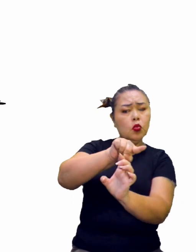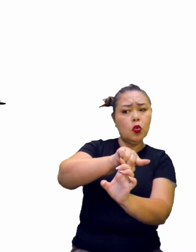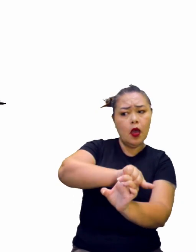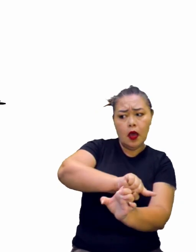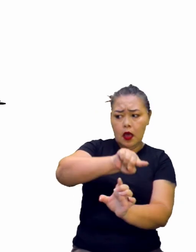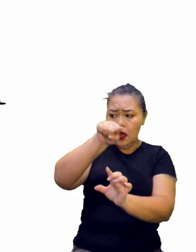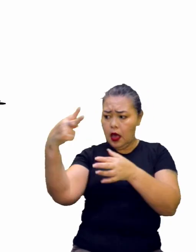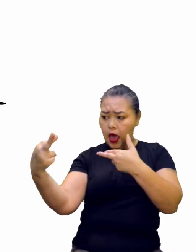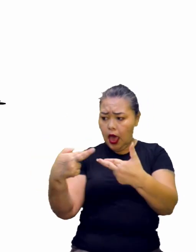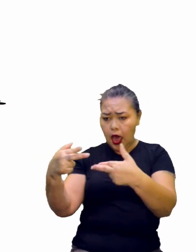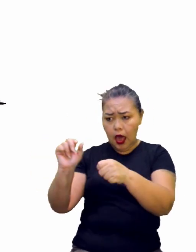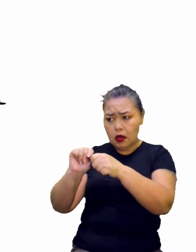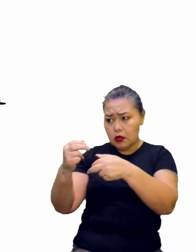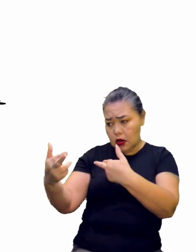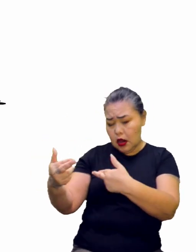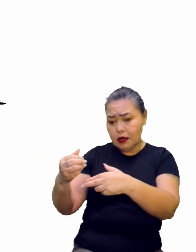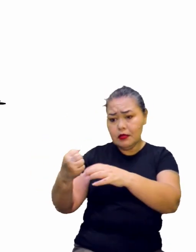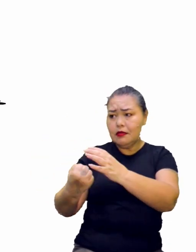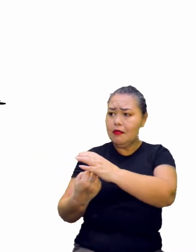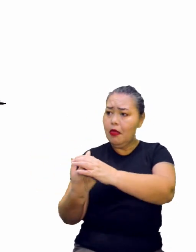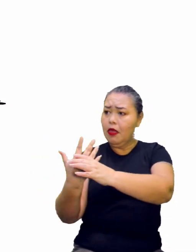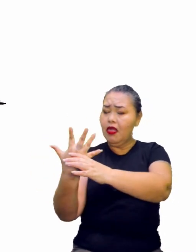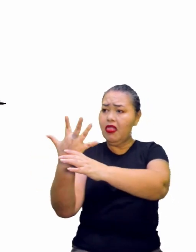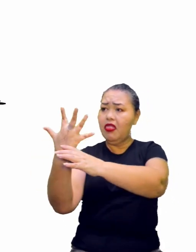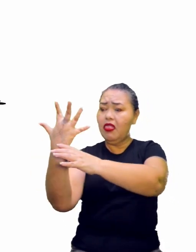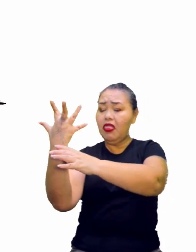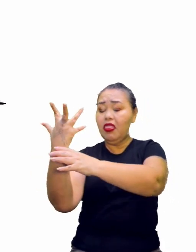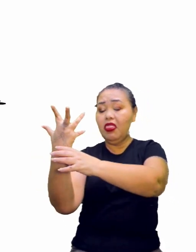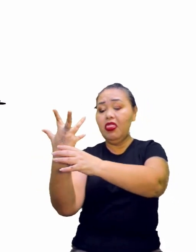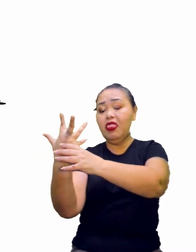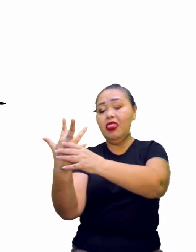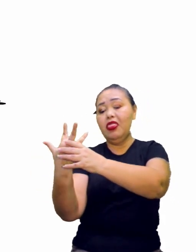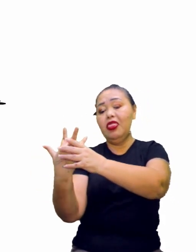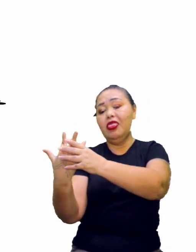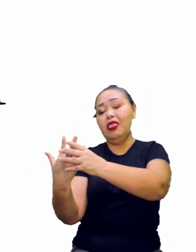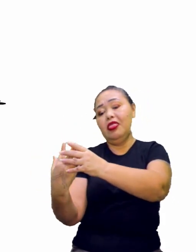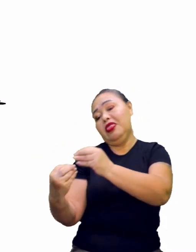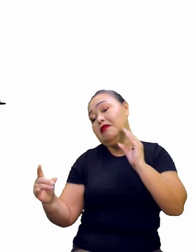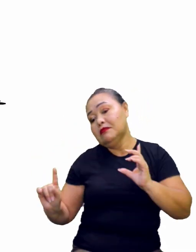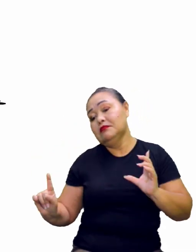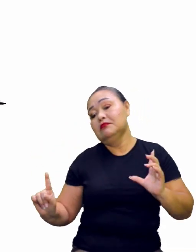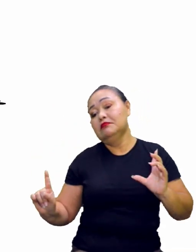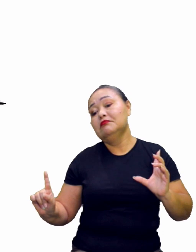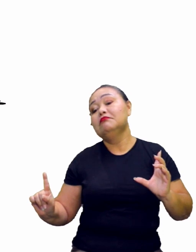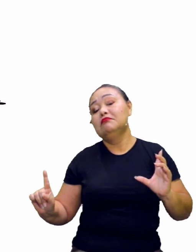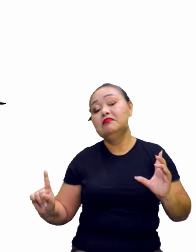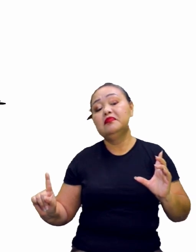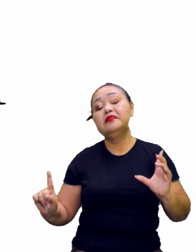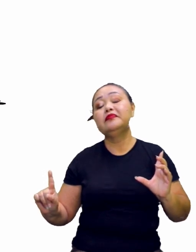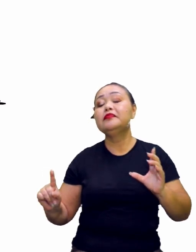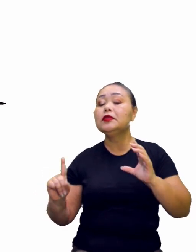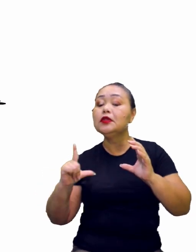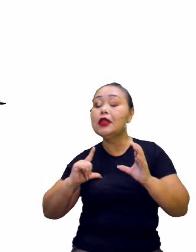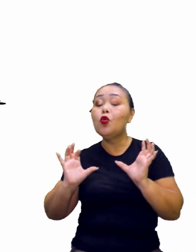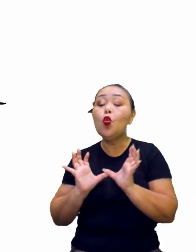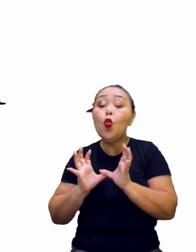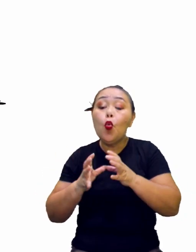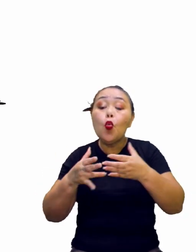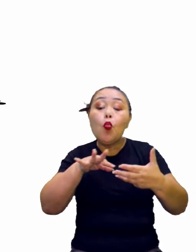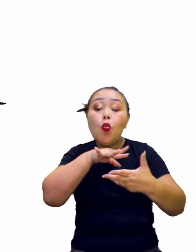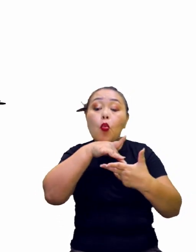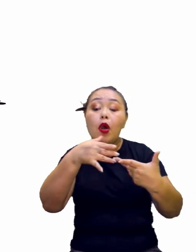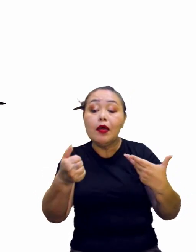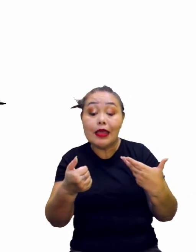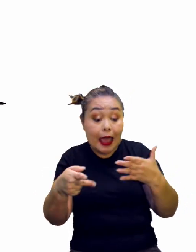em relação a uma interação podem estar em grande ameaça. Então, se eu tenho um grupo de animais que é